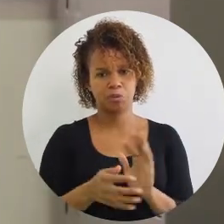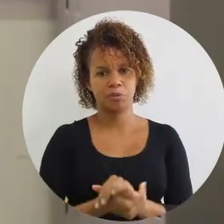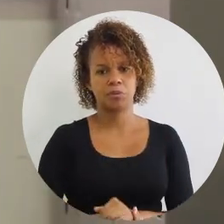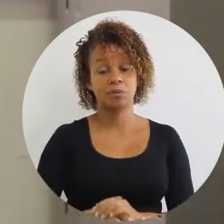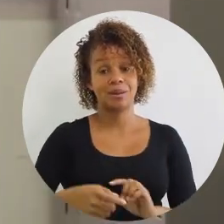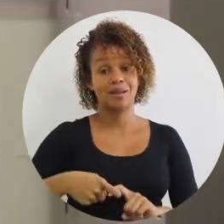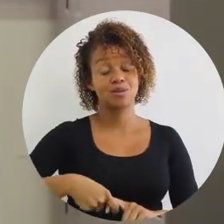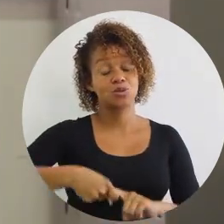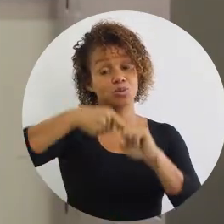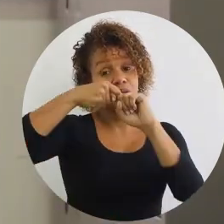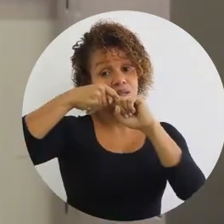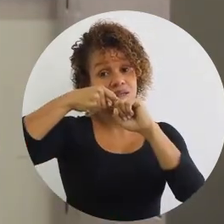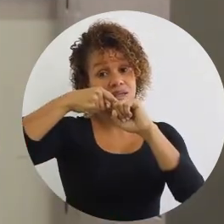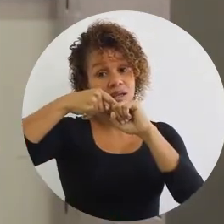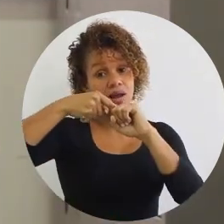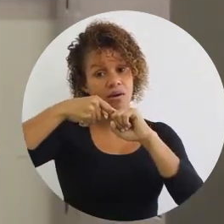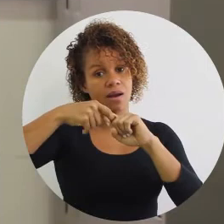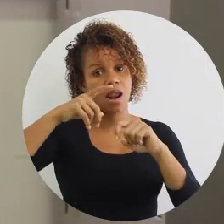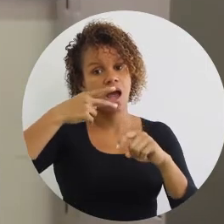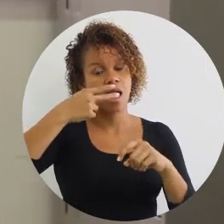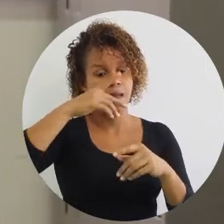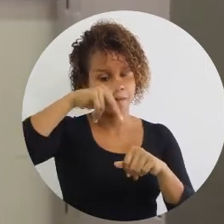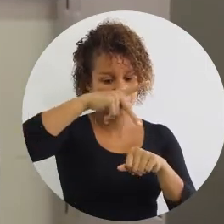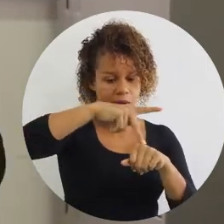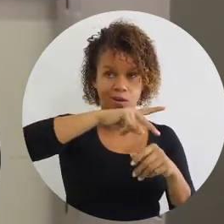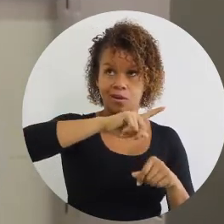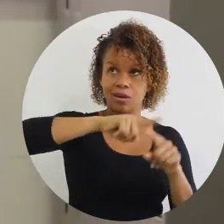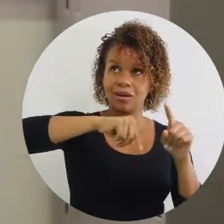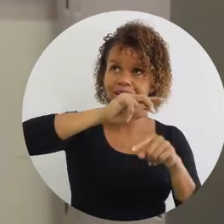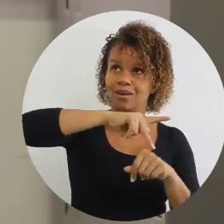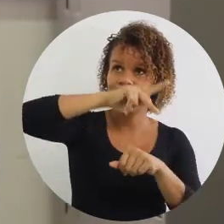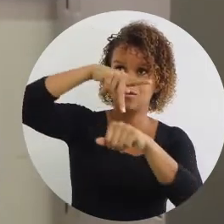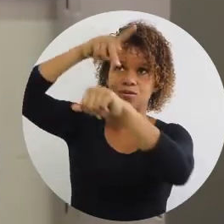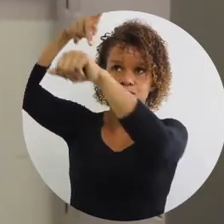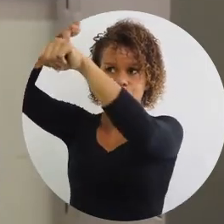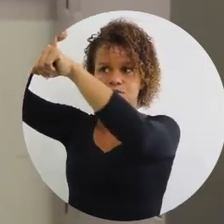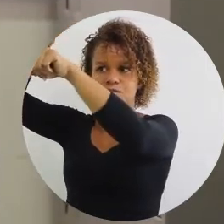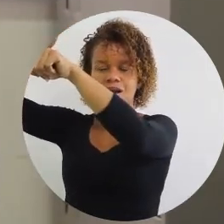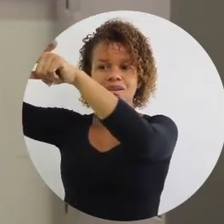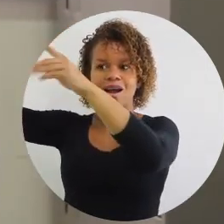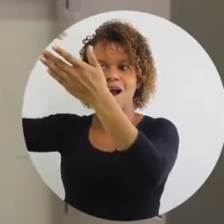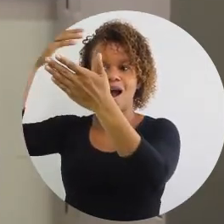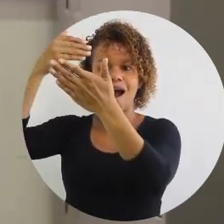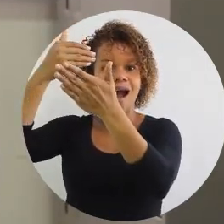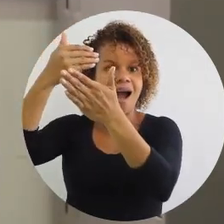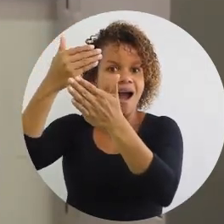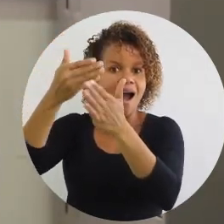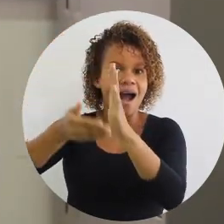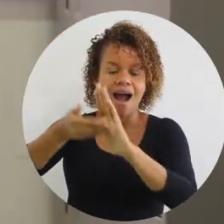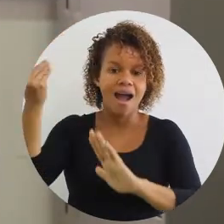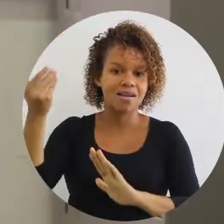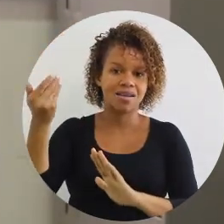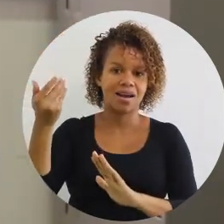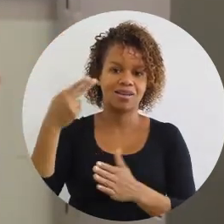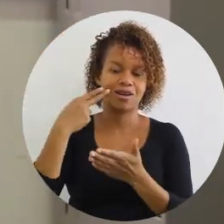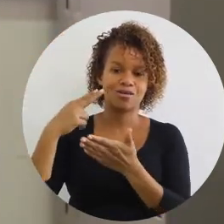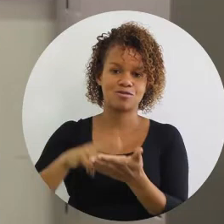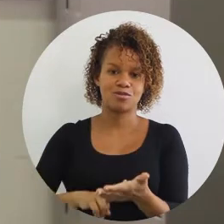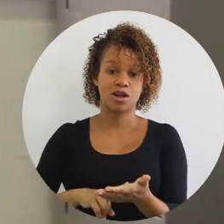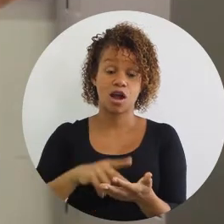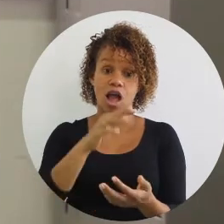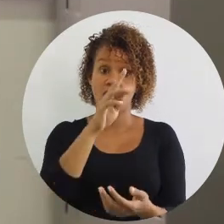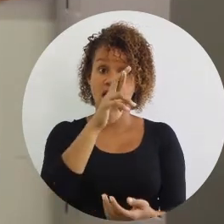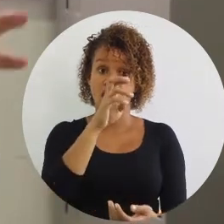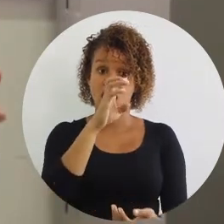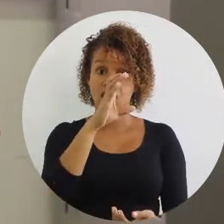Suspensão, ela é importada e aí a cobrança é suspendida. O que significa a cobrança é suspendida? A Receita está